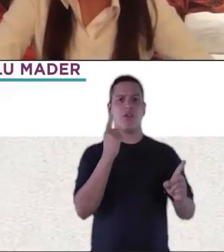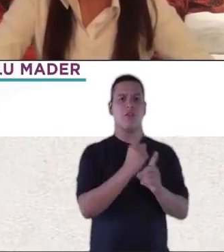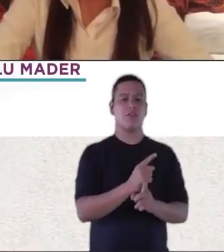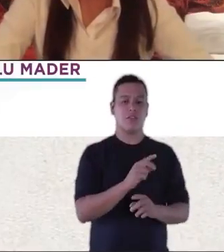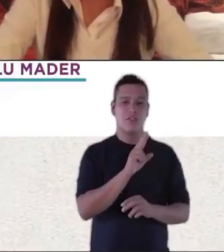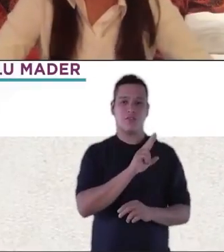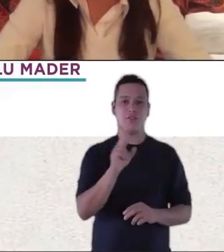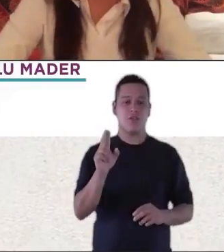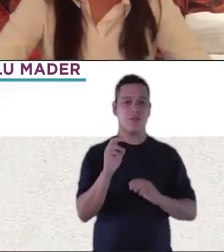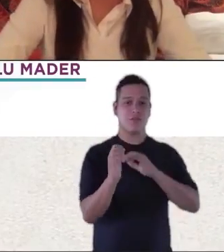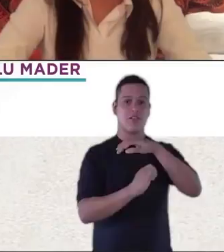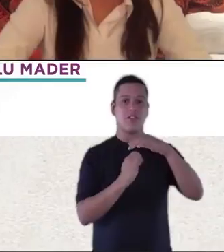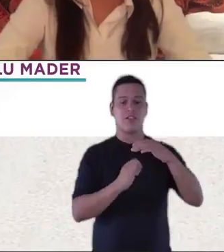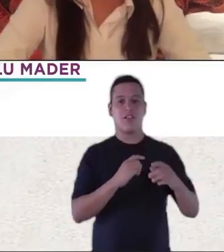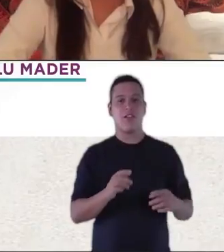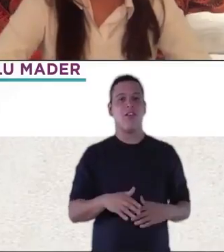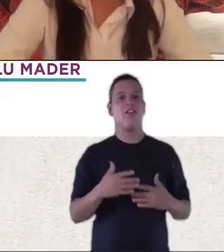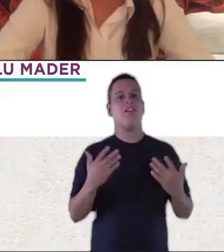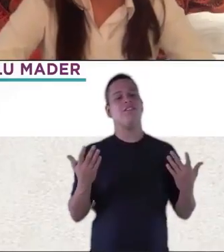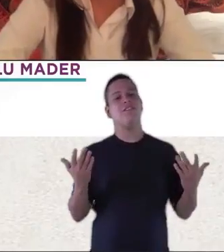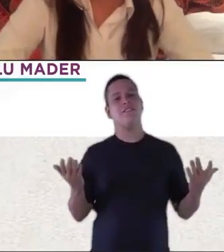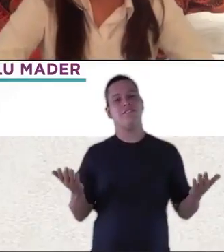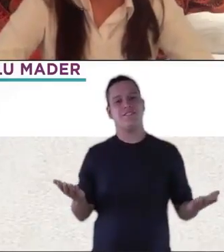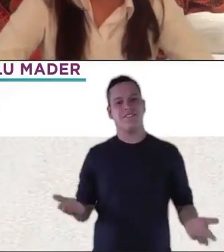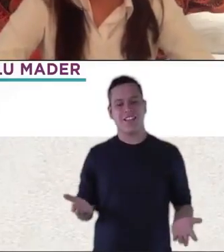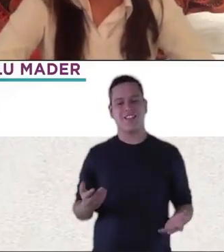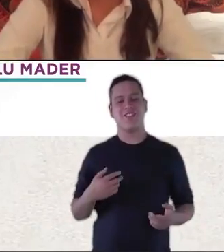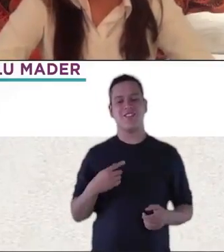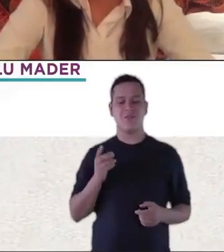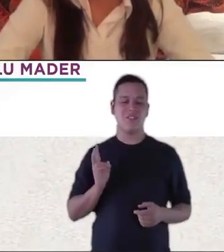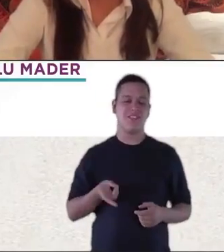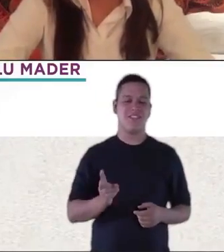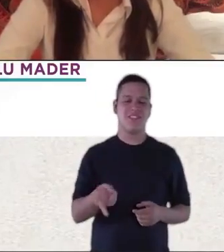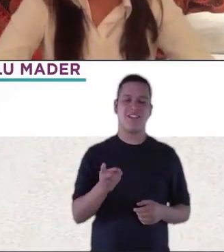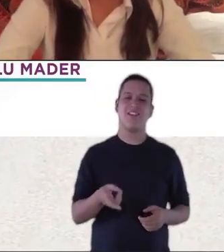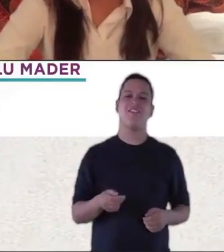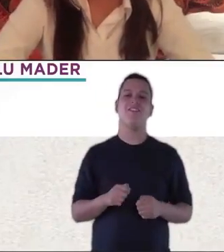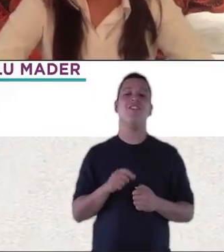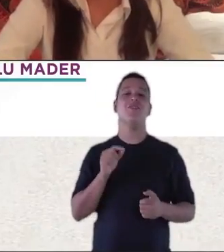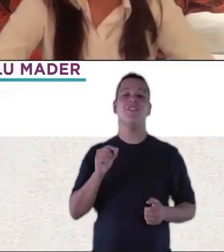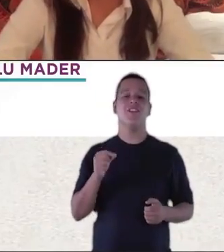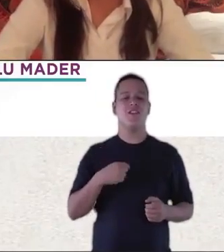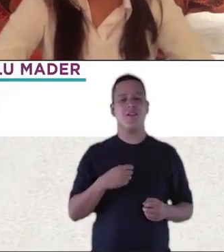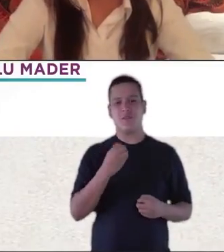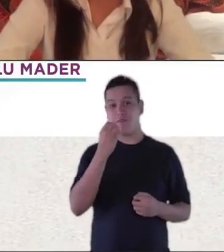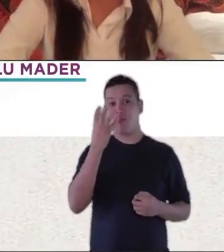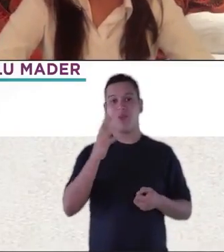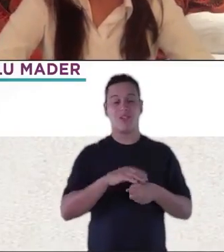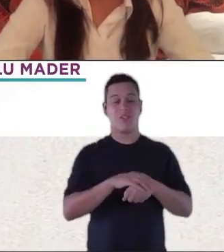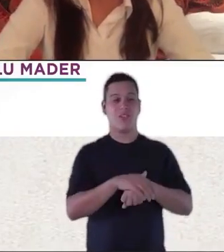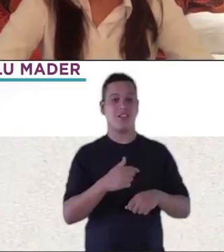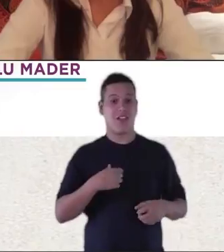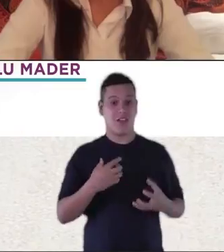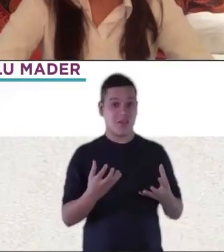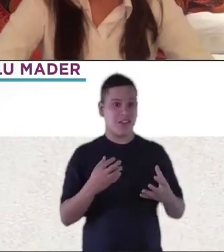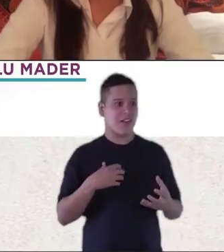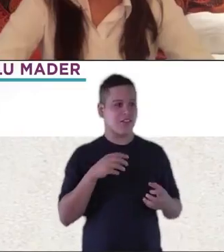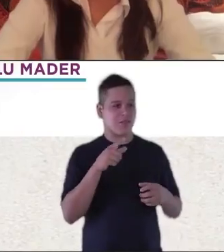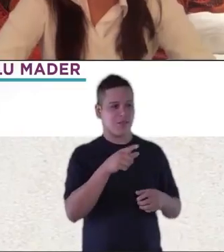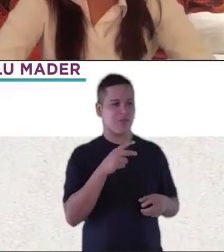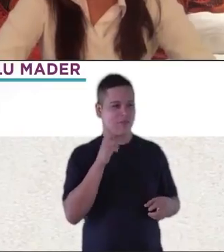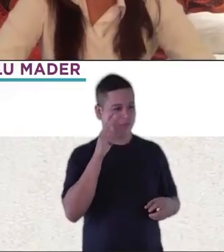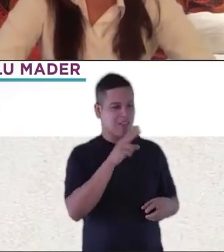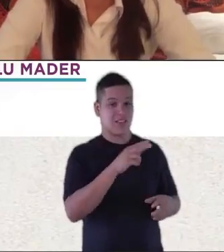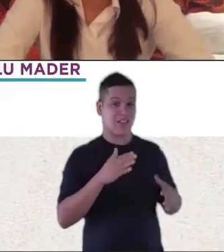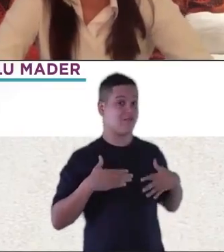antigos e quadros decorando as paredes. muito boa noite a todos. Eu tentei pegar eles sem querer, mas eles são muito mais ligados que os